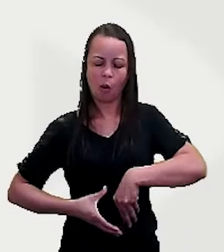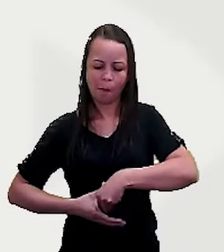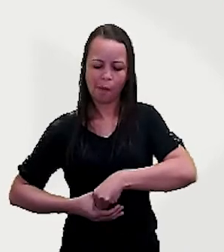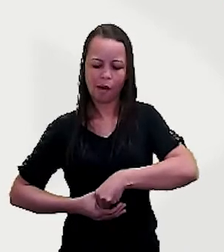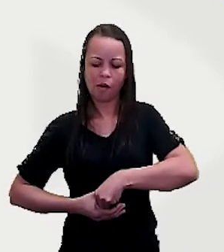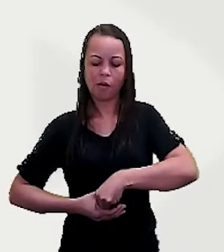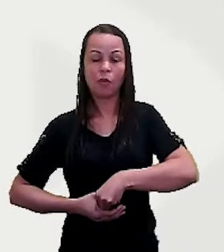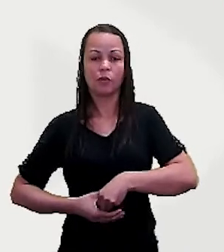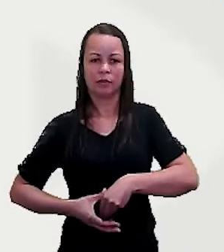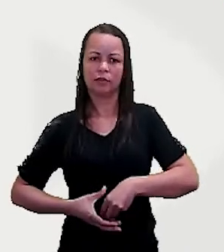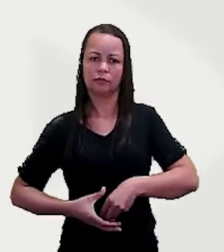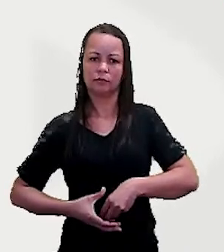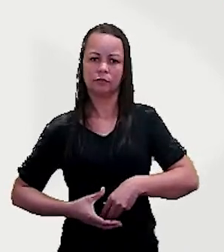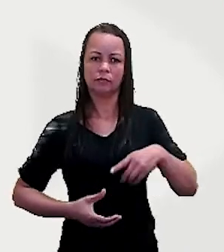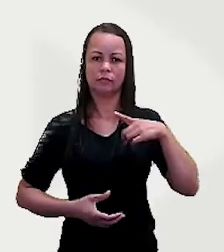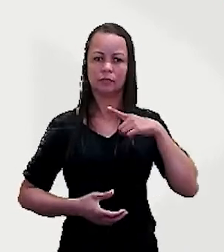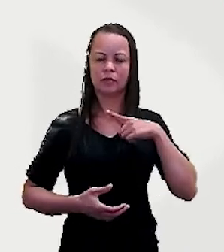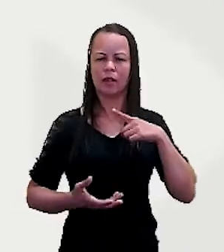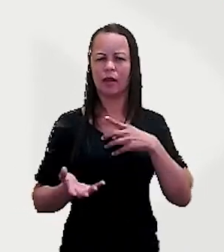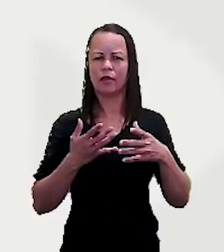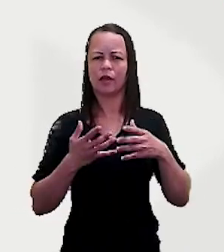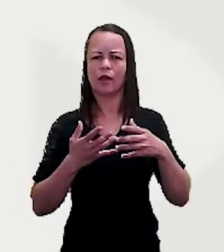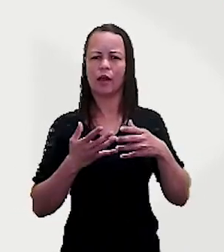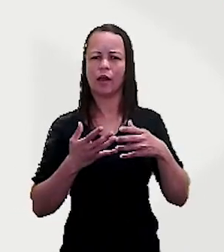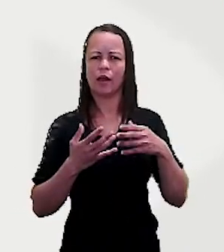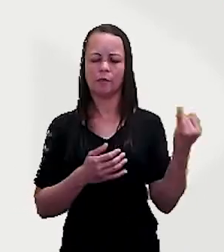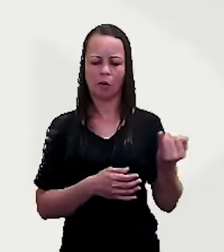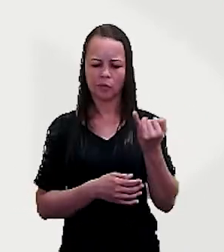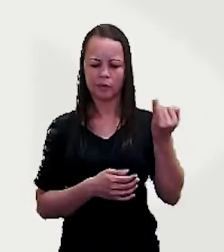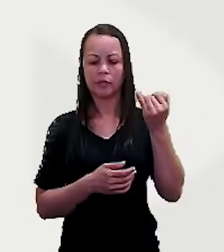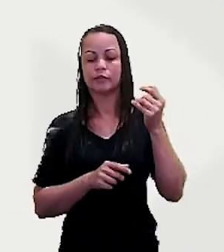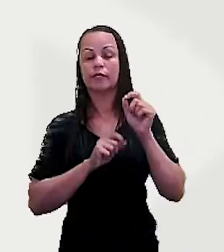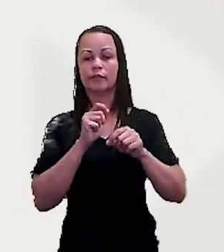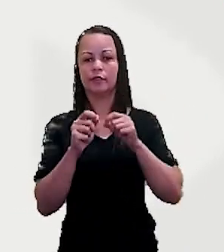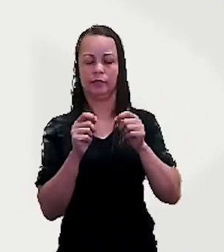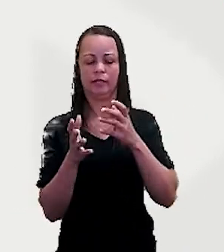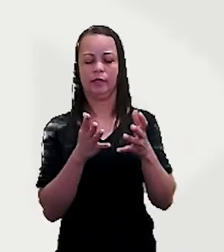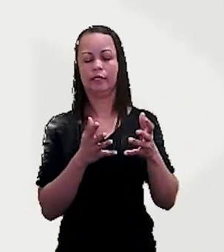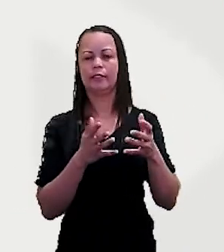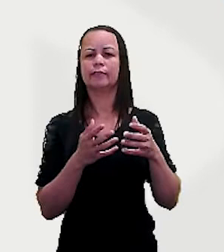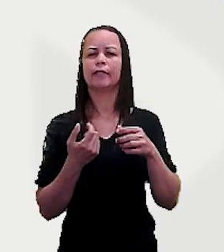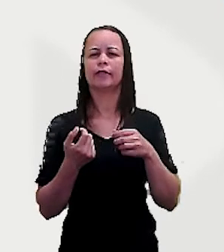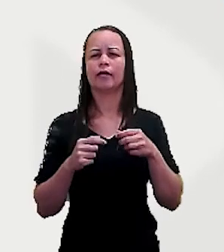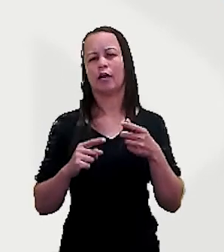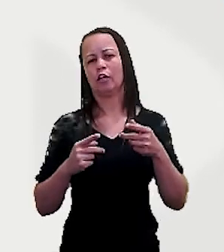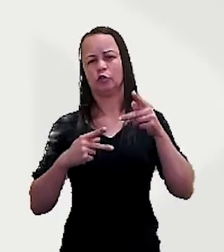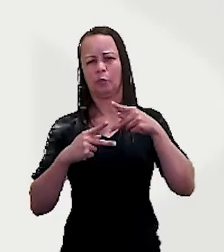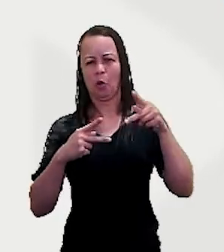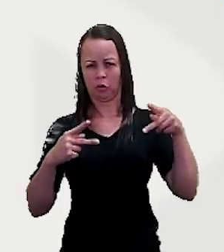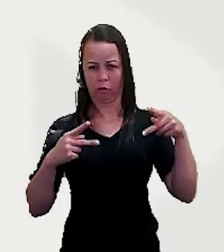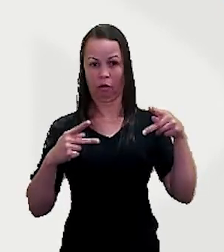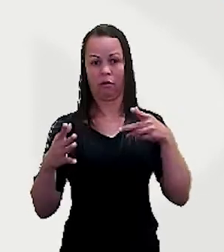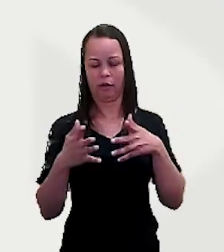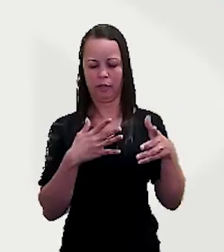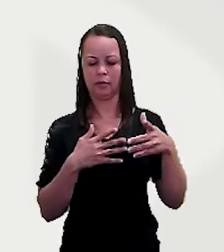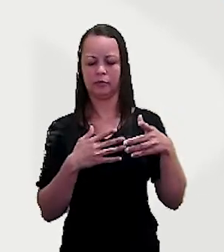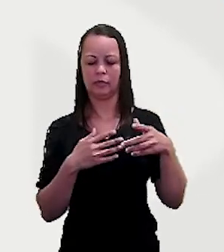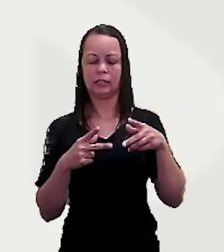que tem a função, gente, de fazer a quebra de um outro grupo de alimentos, que seria as proteínas. Então, ela tem uma protease chamada